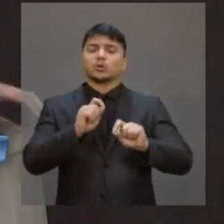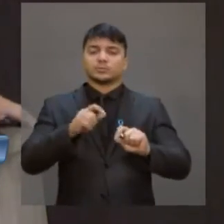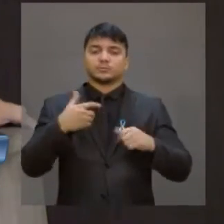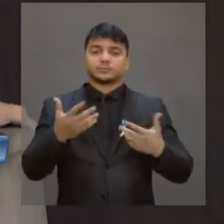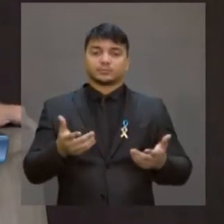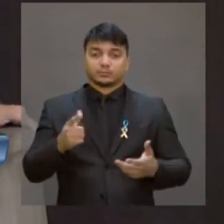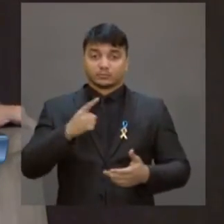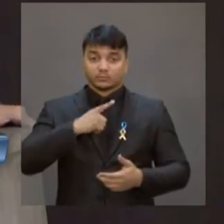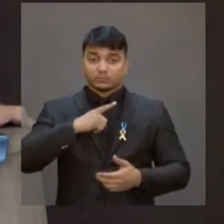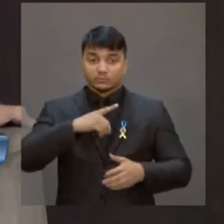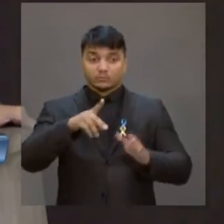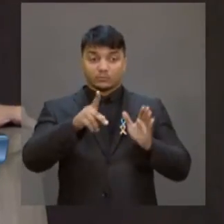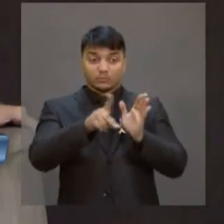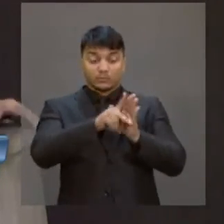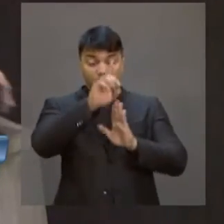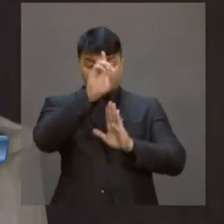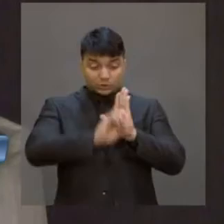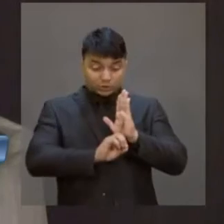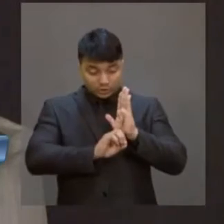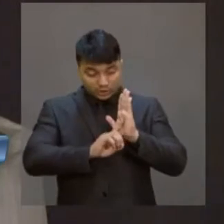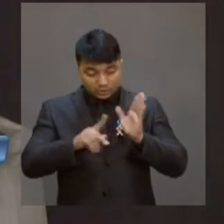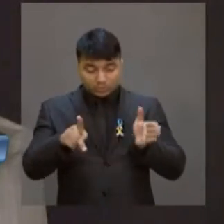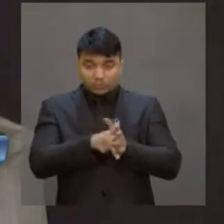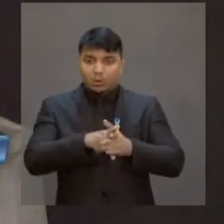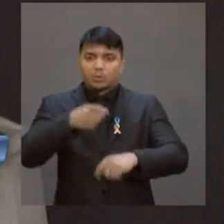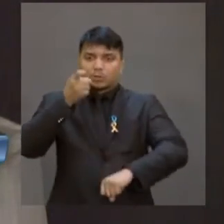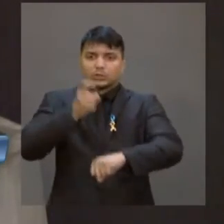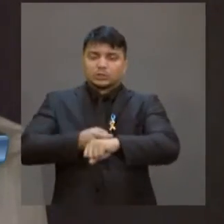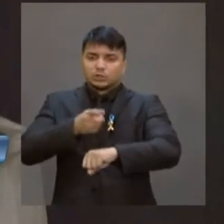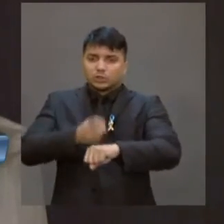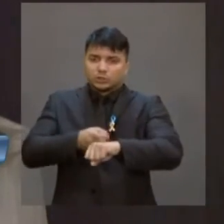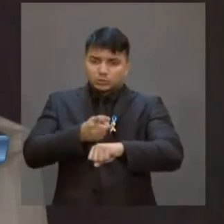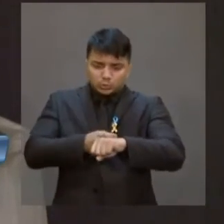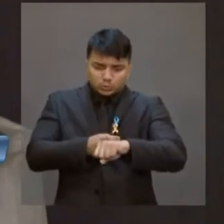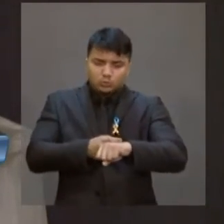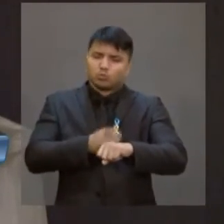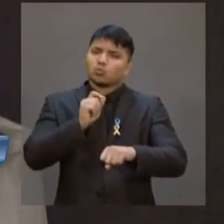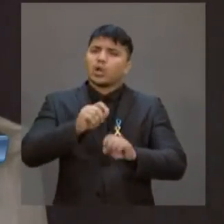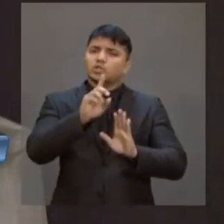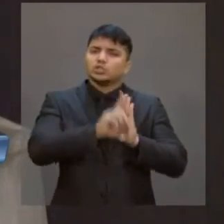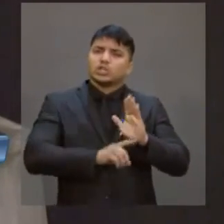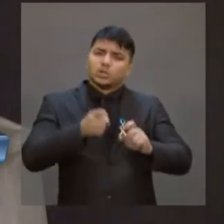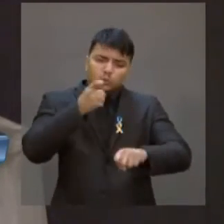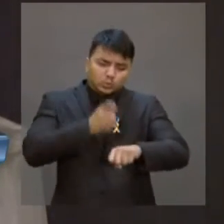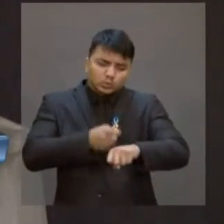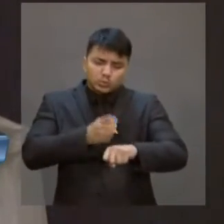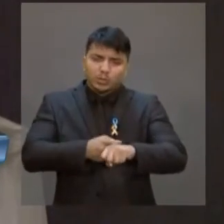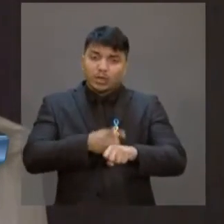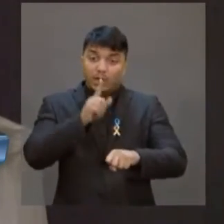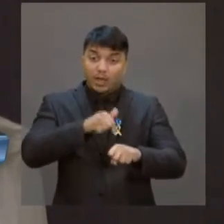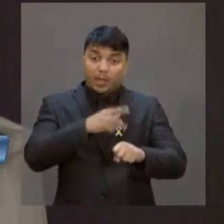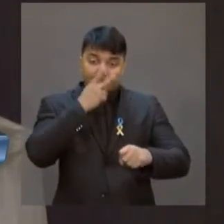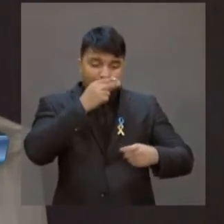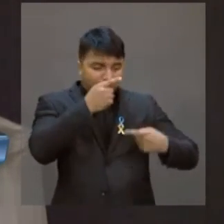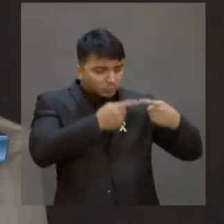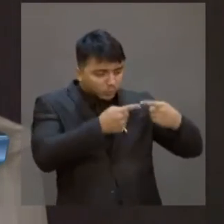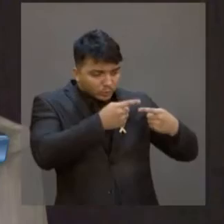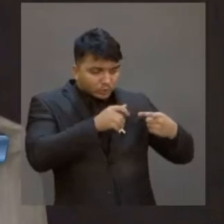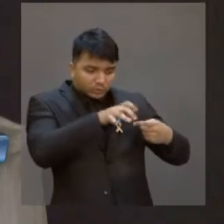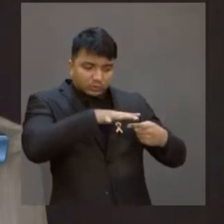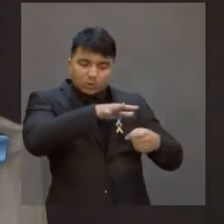a política de, entre aspas, endurecimento, ela acabou gerando,